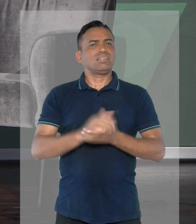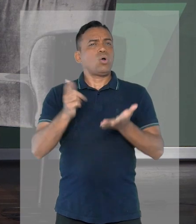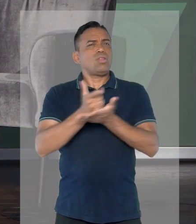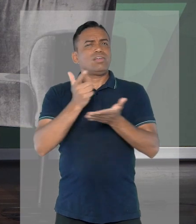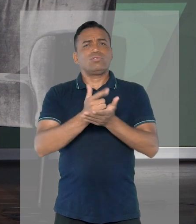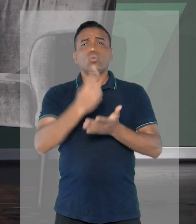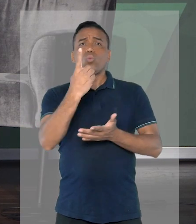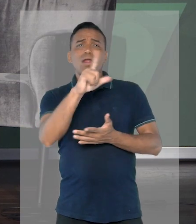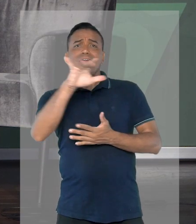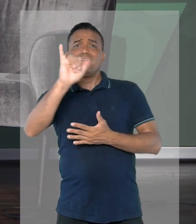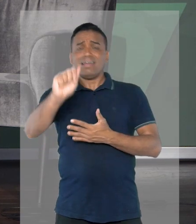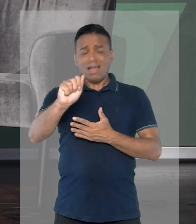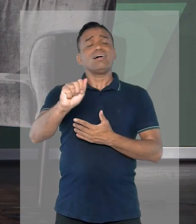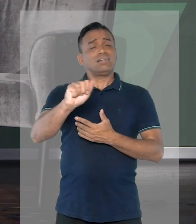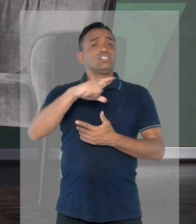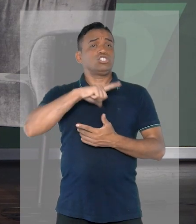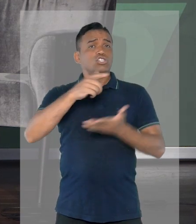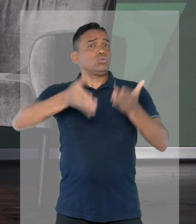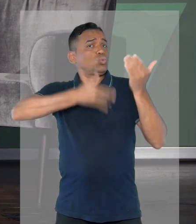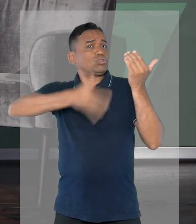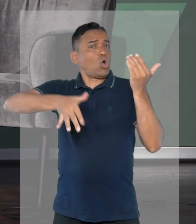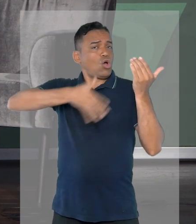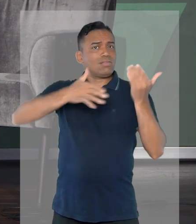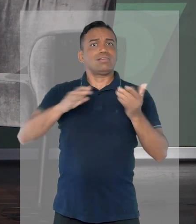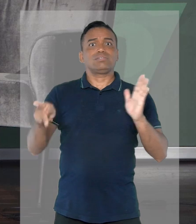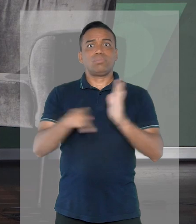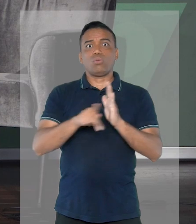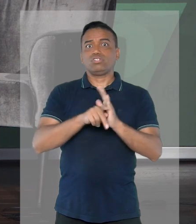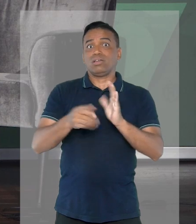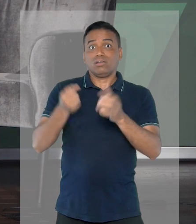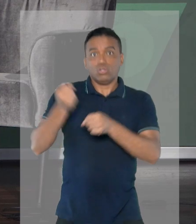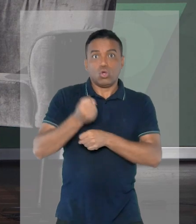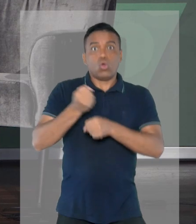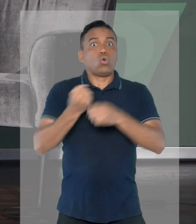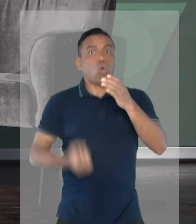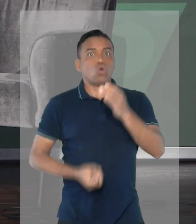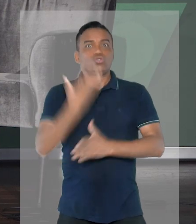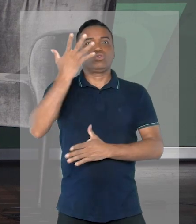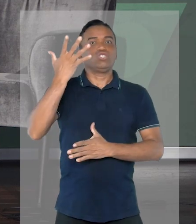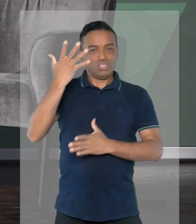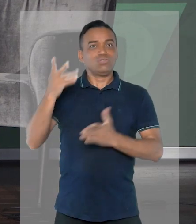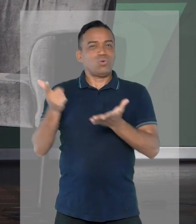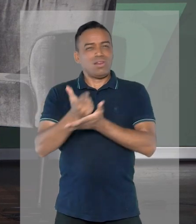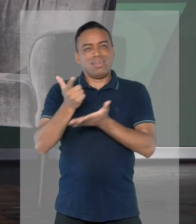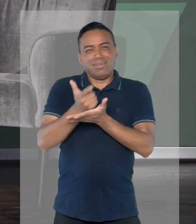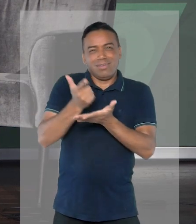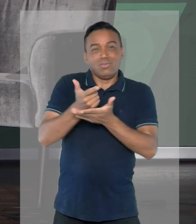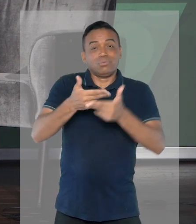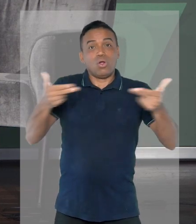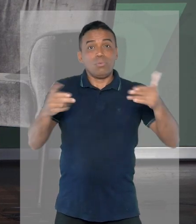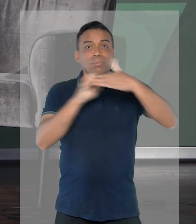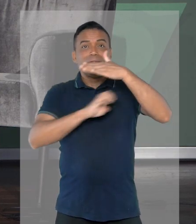Uma Lira de Duas Cordas, o ritmo como elemento construtivo da binomia de Lira dos 20 anos,